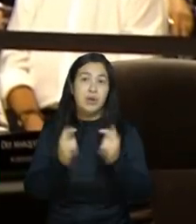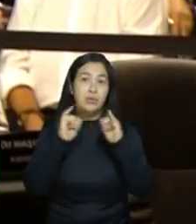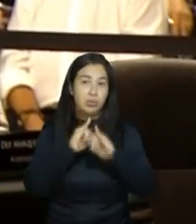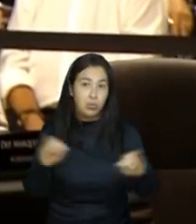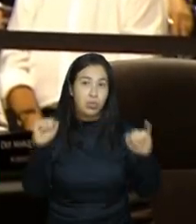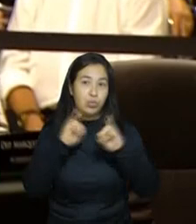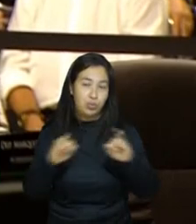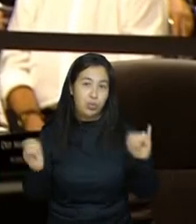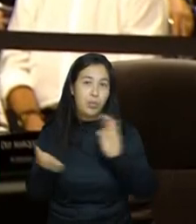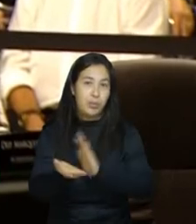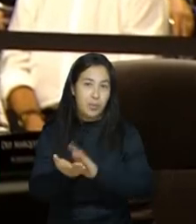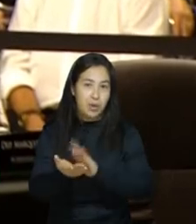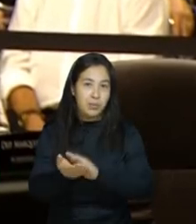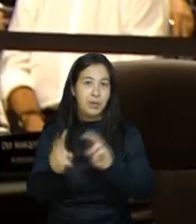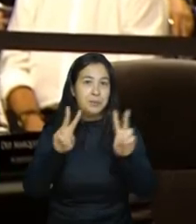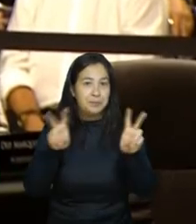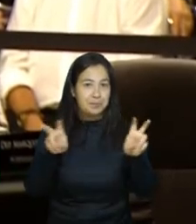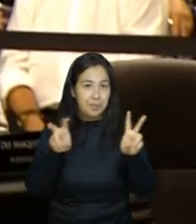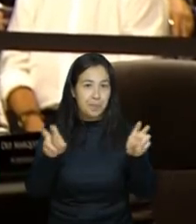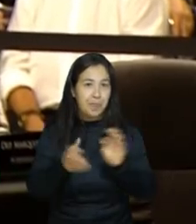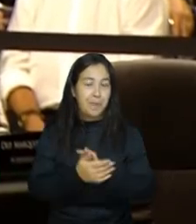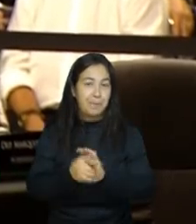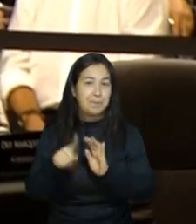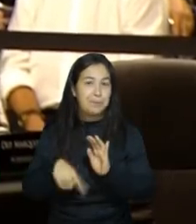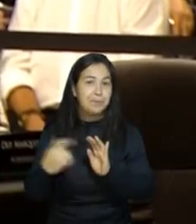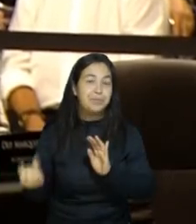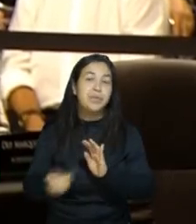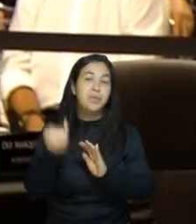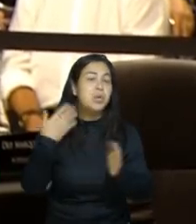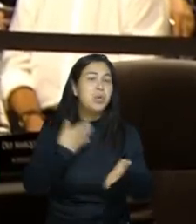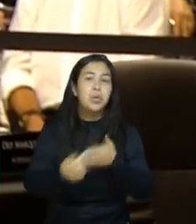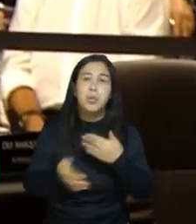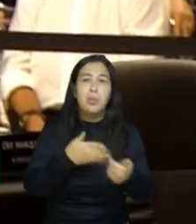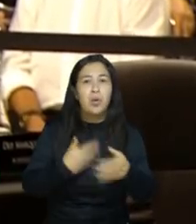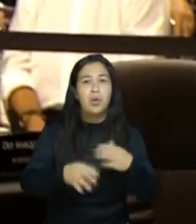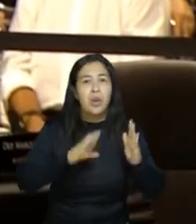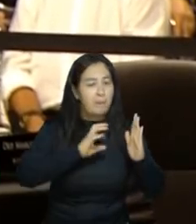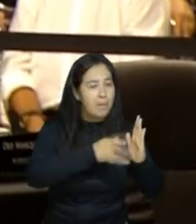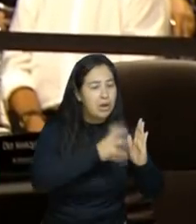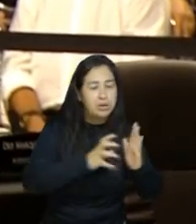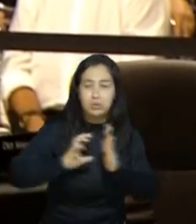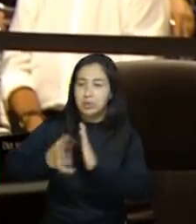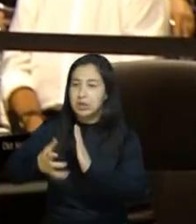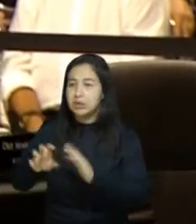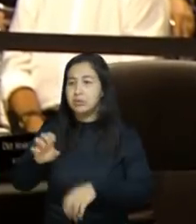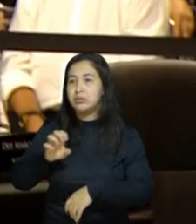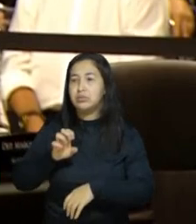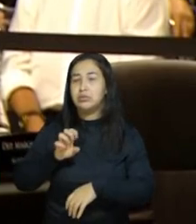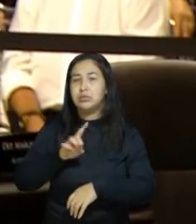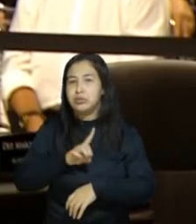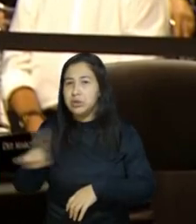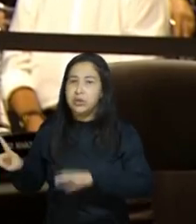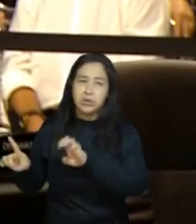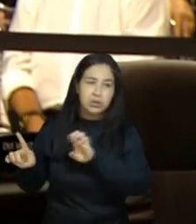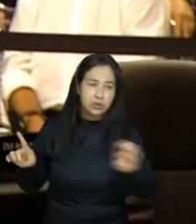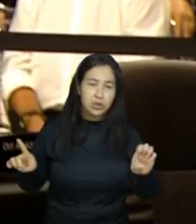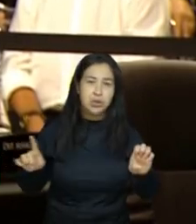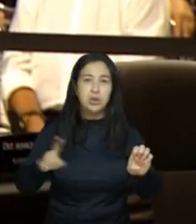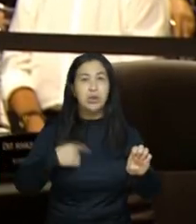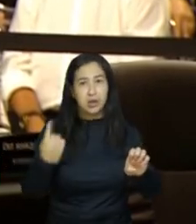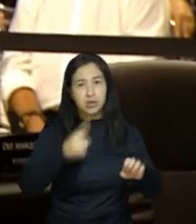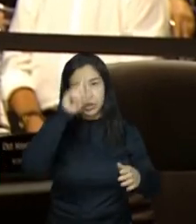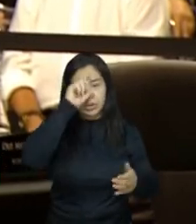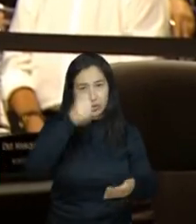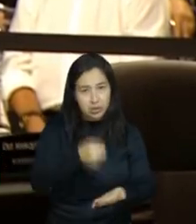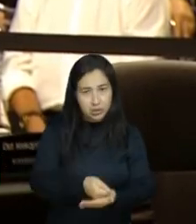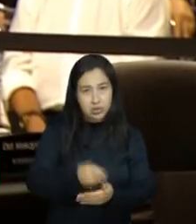também entrar nesse tema. É fundamental, independente de qualquer partido, e as decisões que nós tomamos aqui, elas têm, sim, a sua relevância.